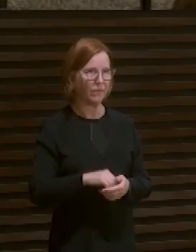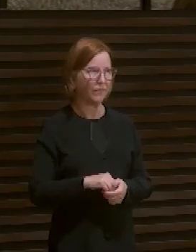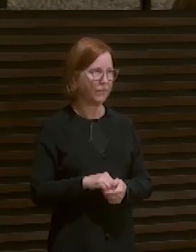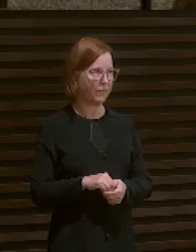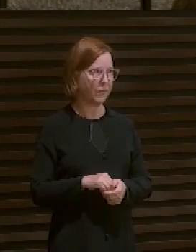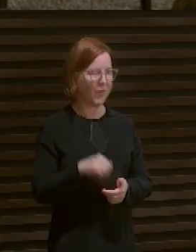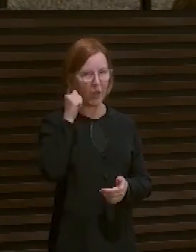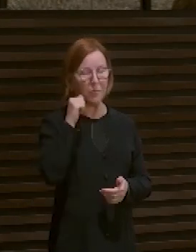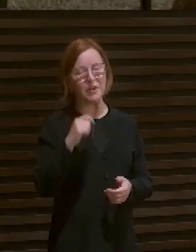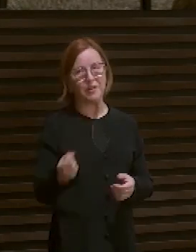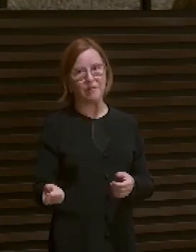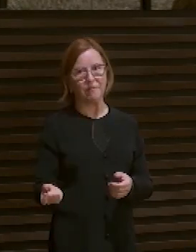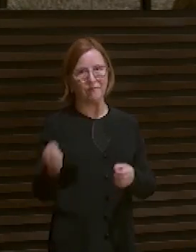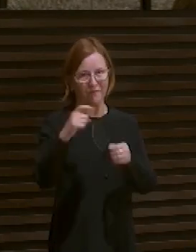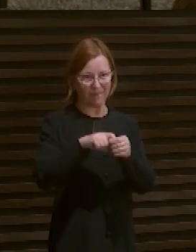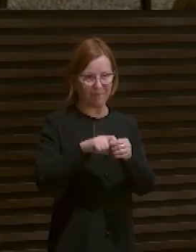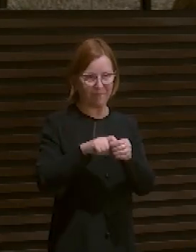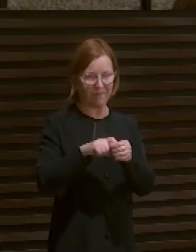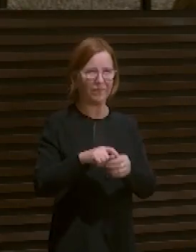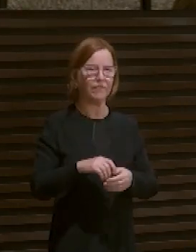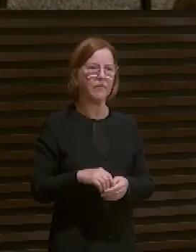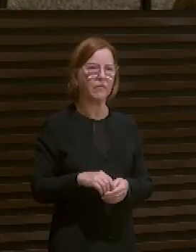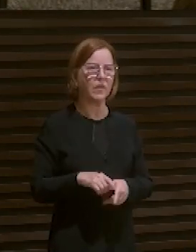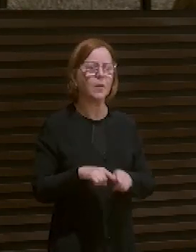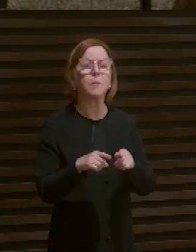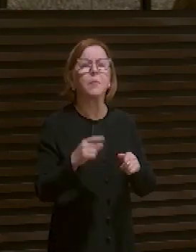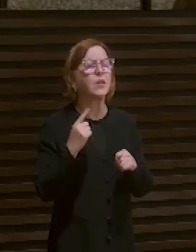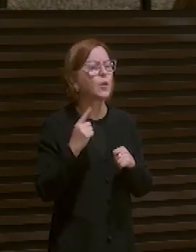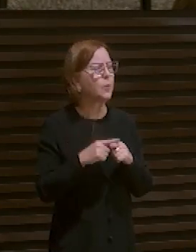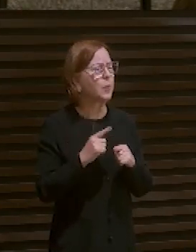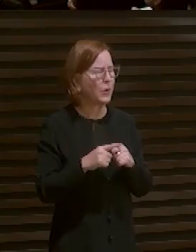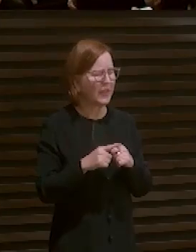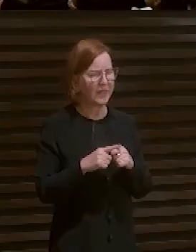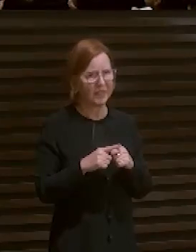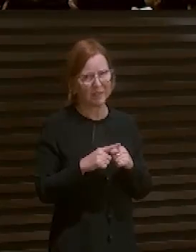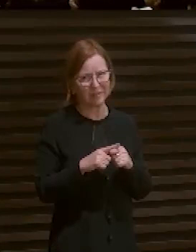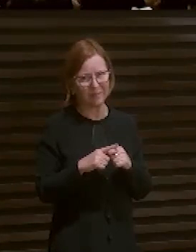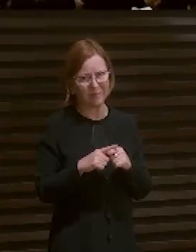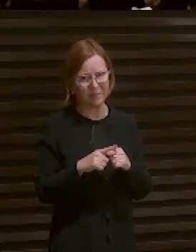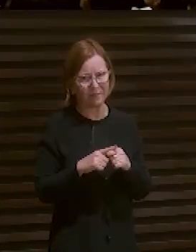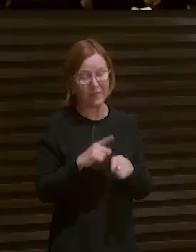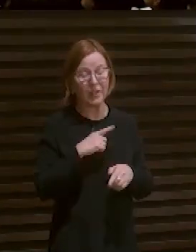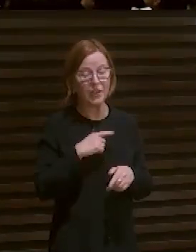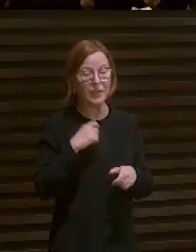E ela voltou. Mas por que ela tinha esta preocupação? Vocês conseguem